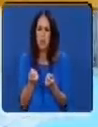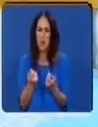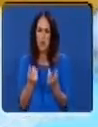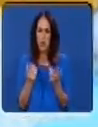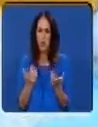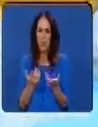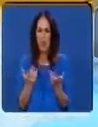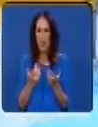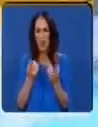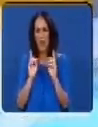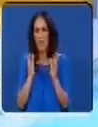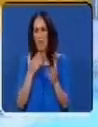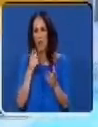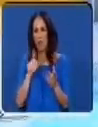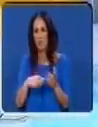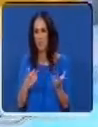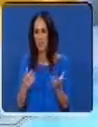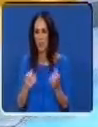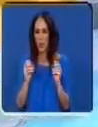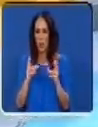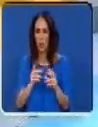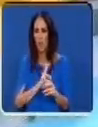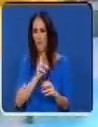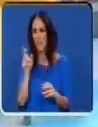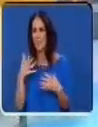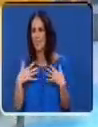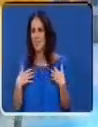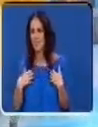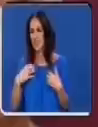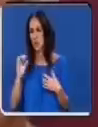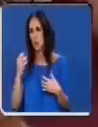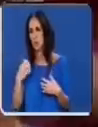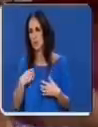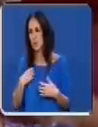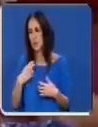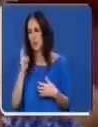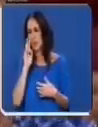mais. Têm cá voltar. Pronto, ou então vais lá sextas e sábados, não, não.